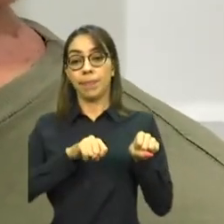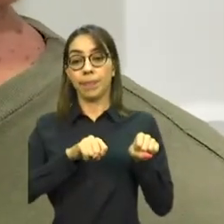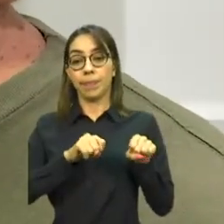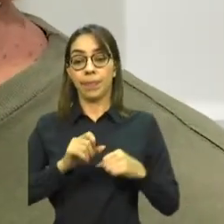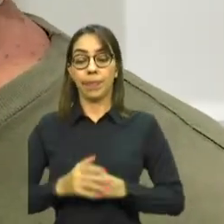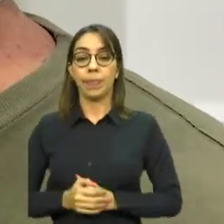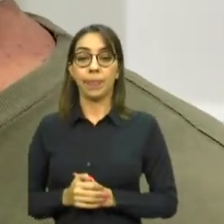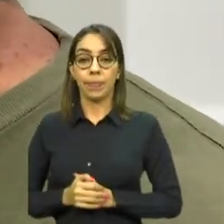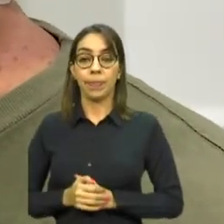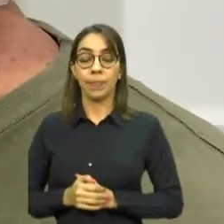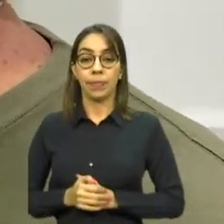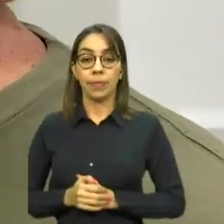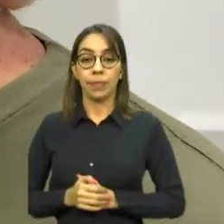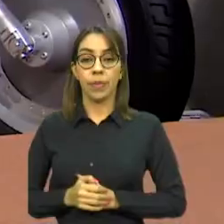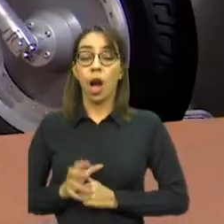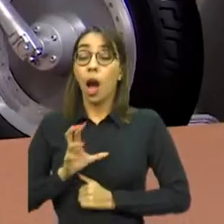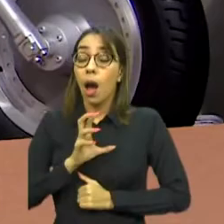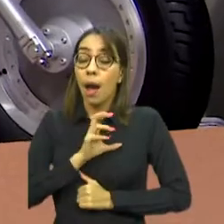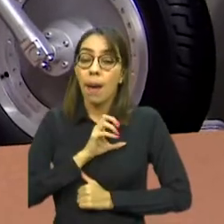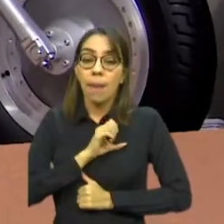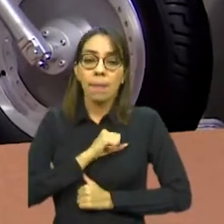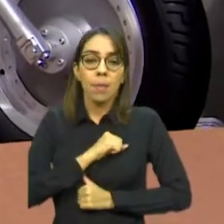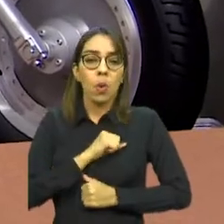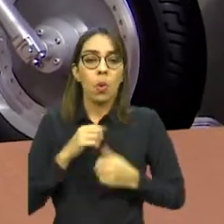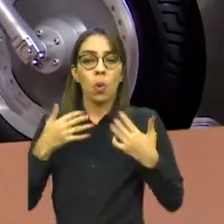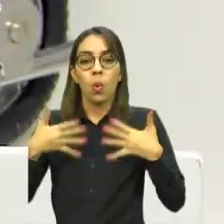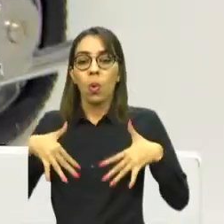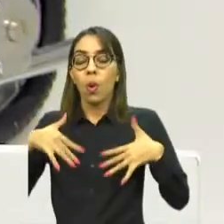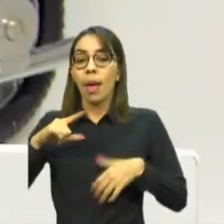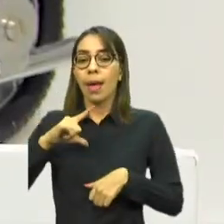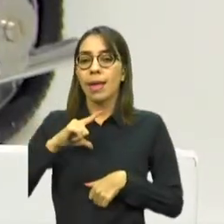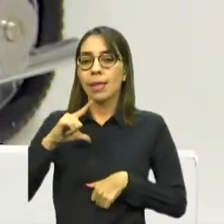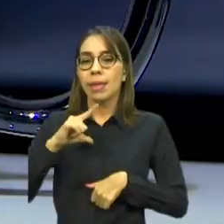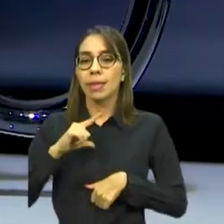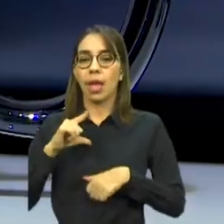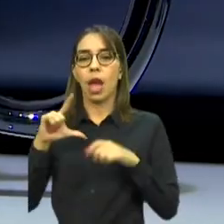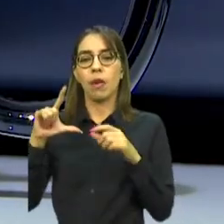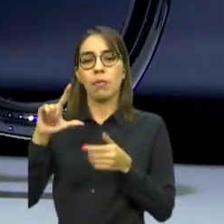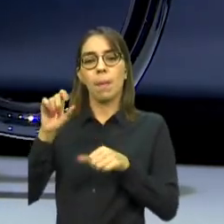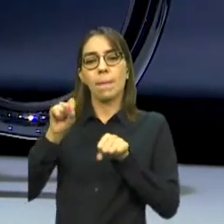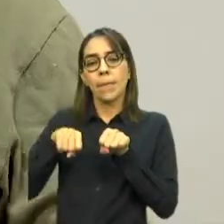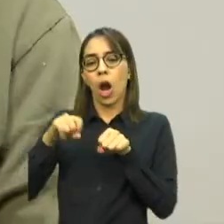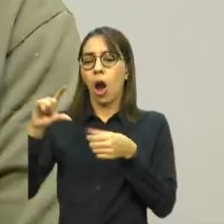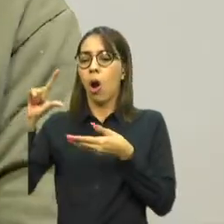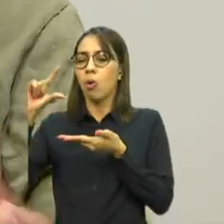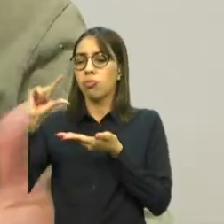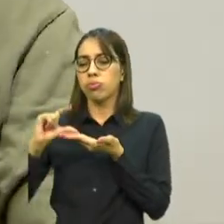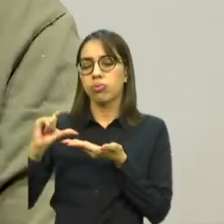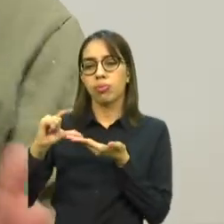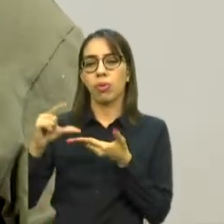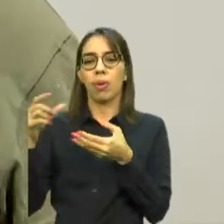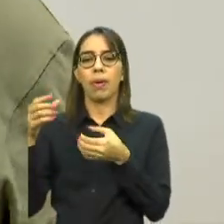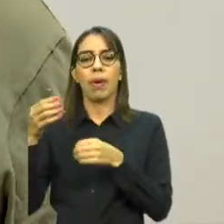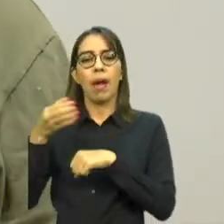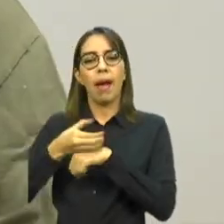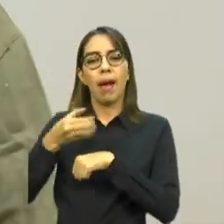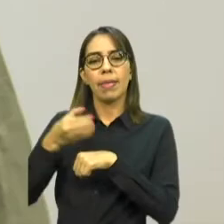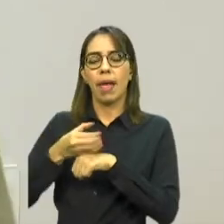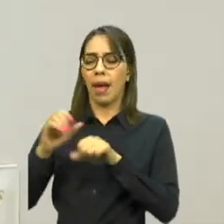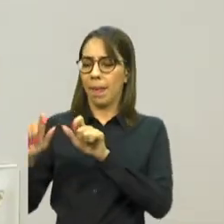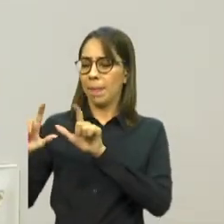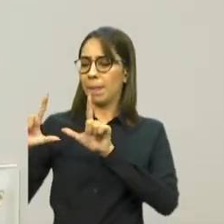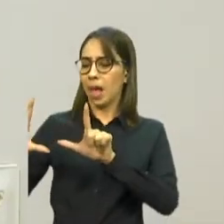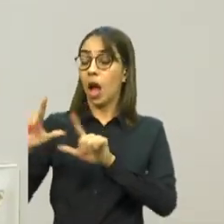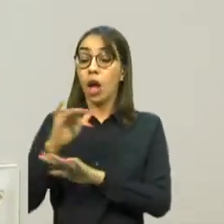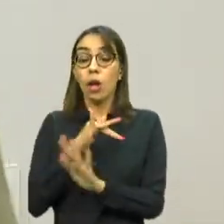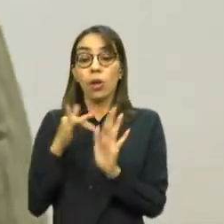A paixão é tanta que ele coleciona miniaturas, camisetas, relógios, canecas, placas, tudo que remete à